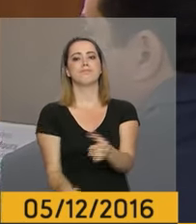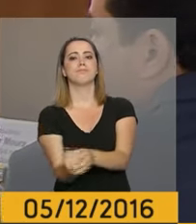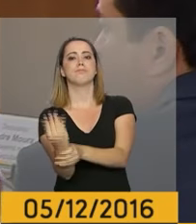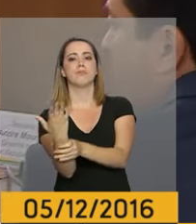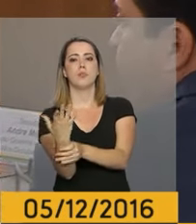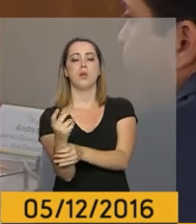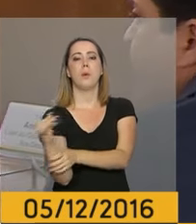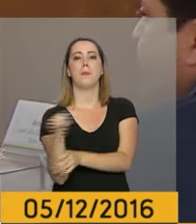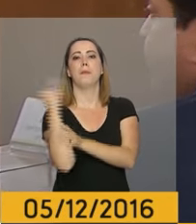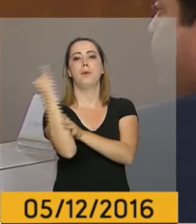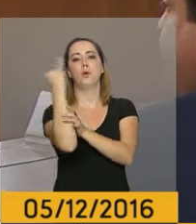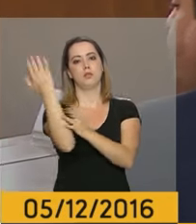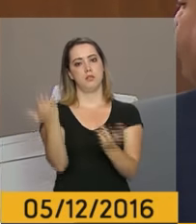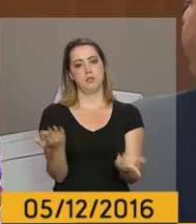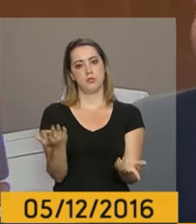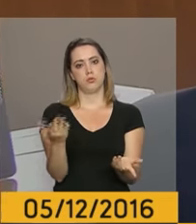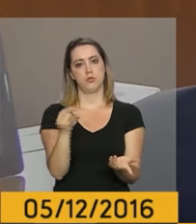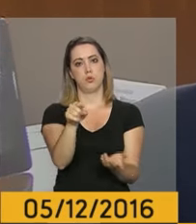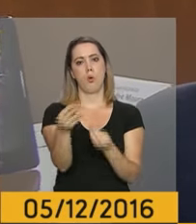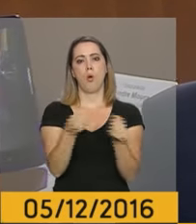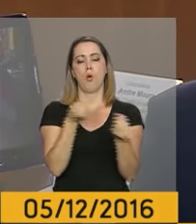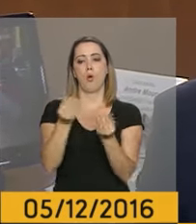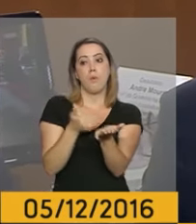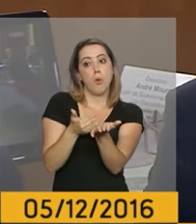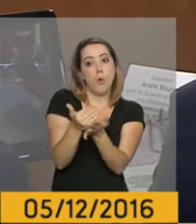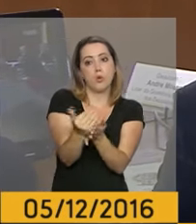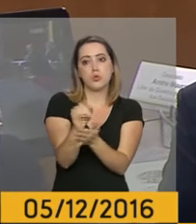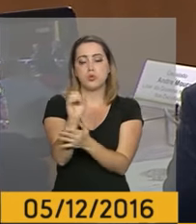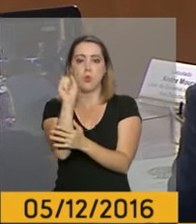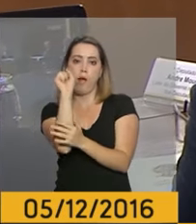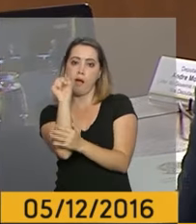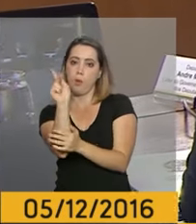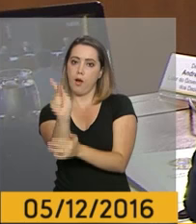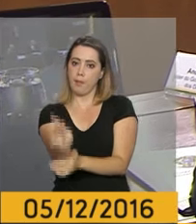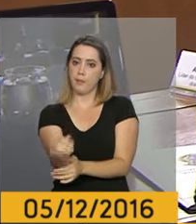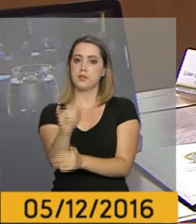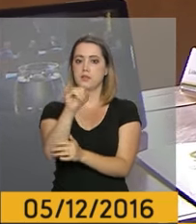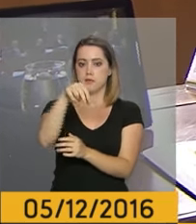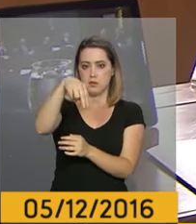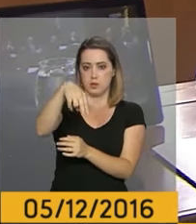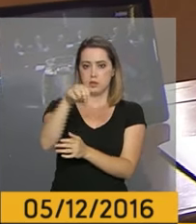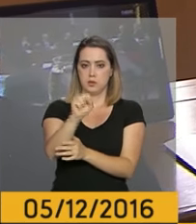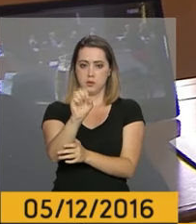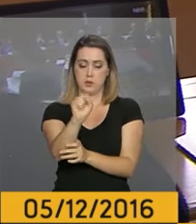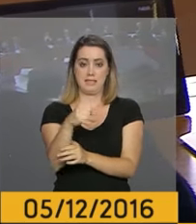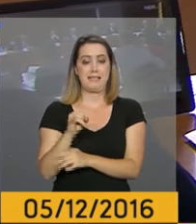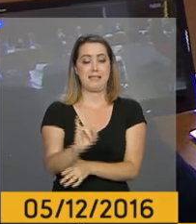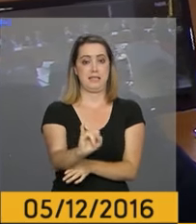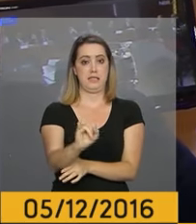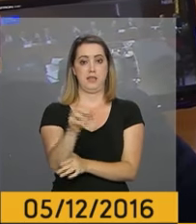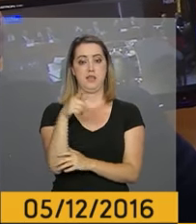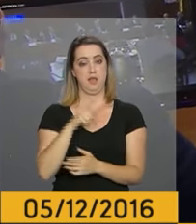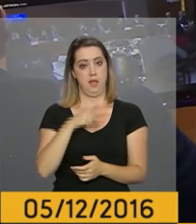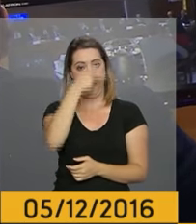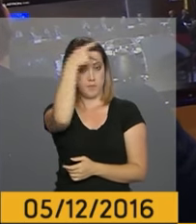importantíssima questão. Como manter a previdência se a idade média de